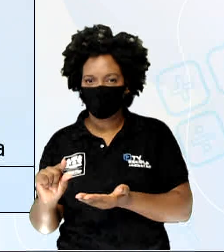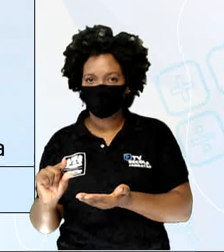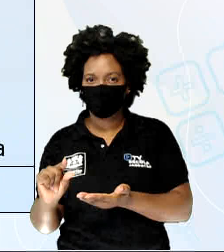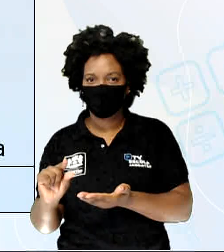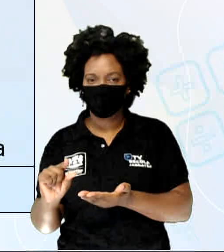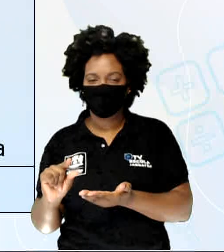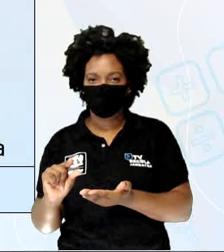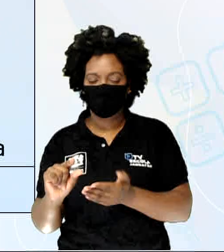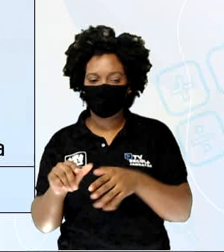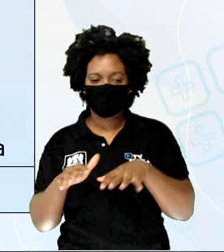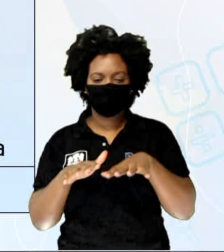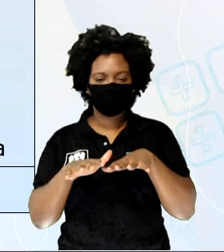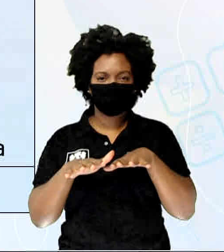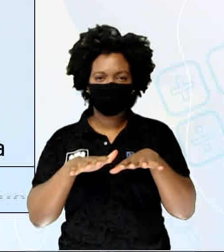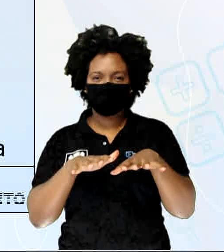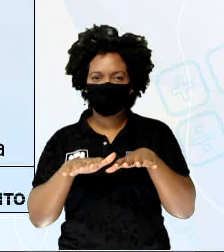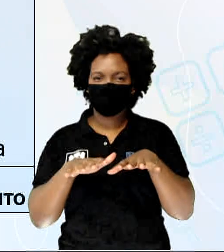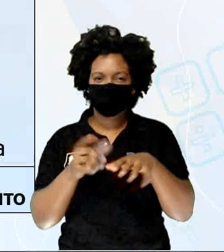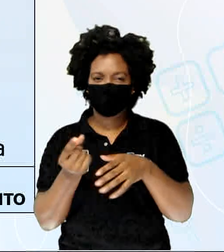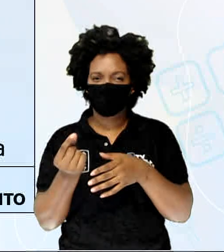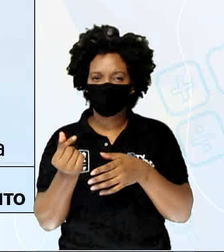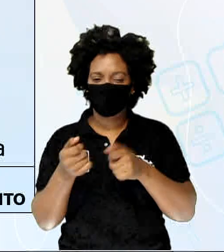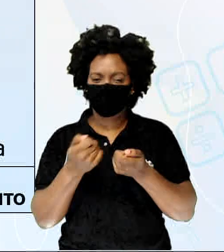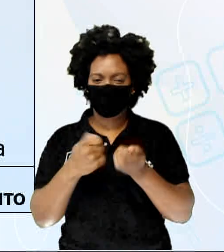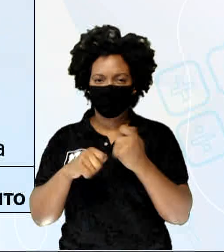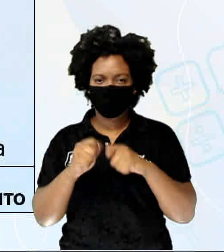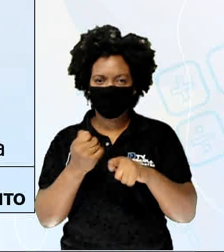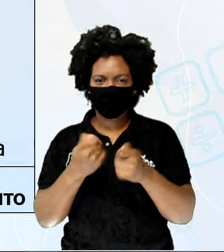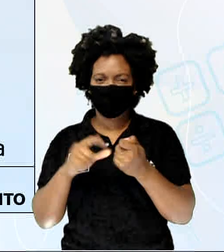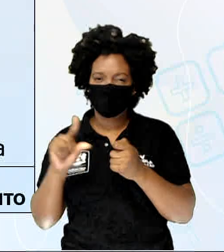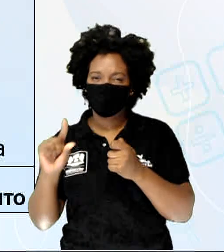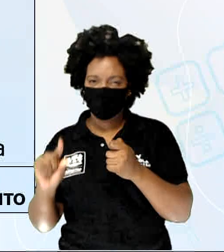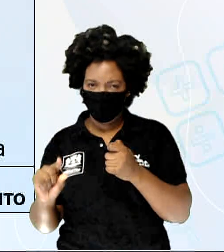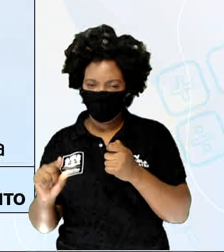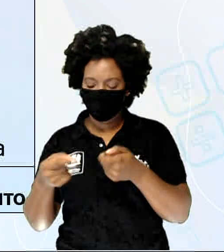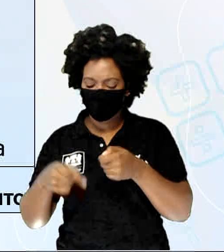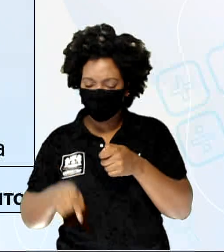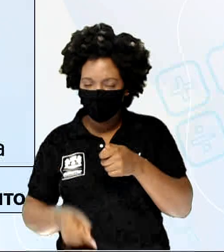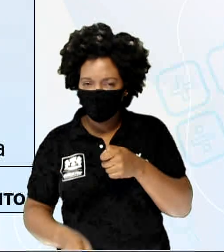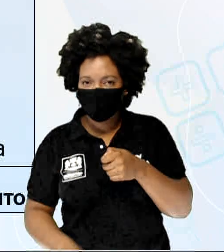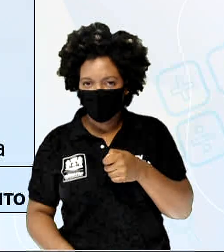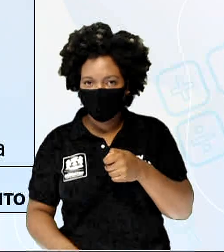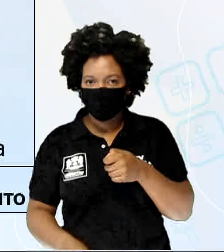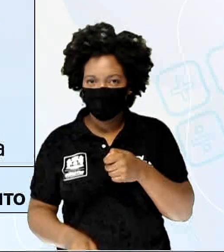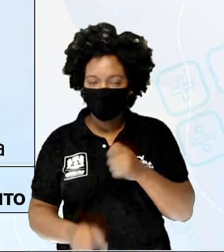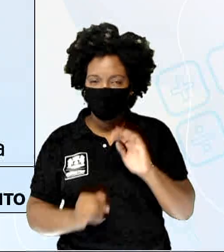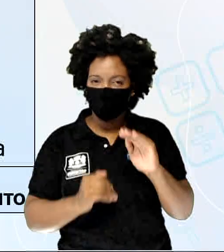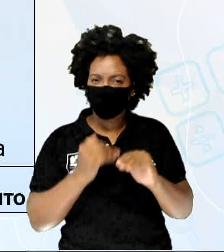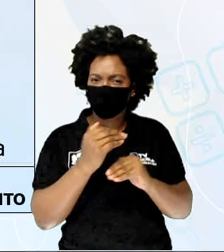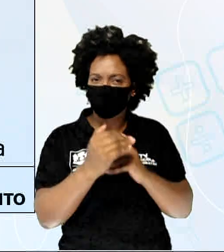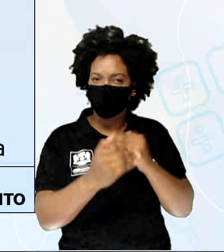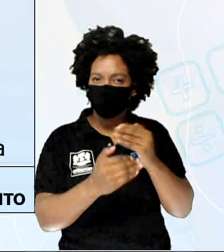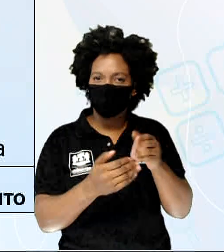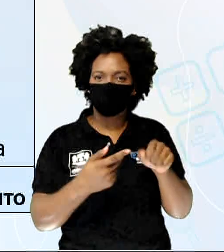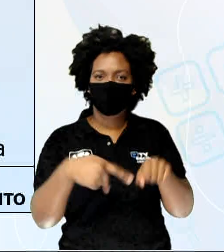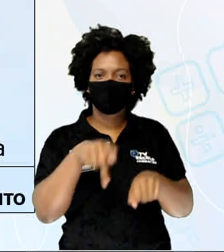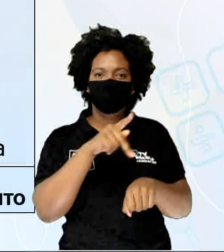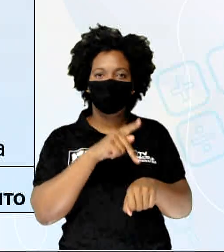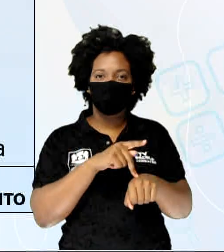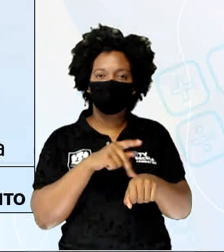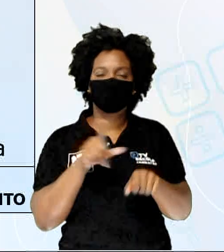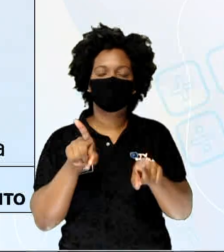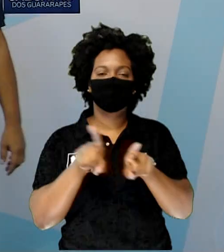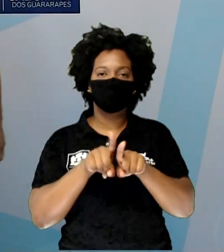instabilidade econômica, e a gente pode apontar também aí dentro desse processo, os países em desenvolvimento,